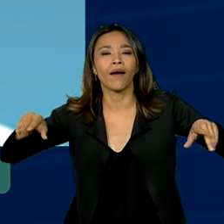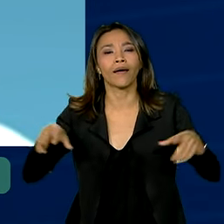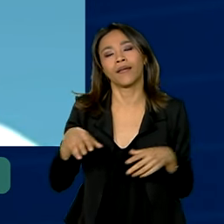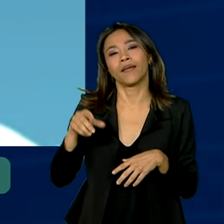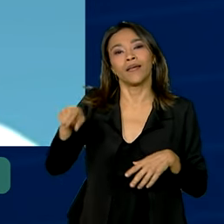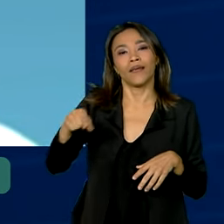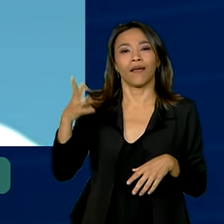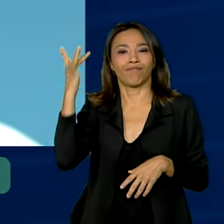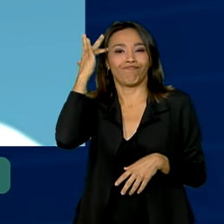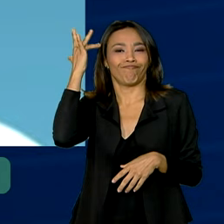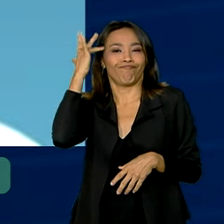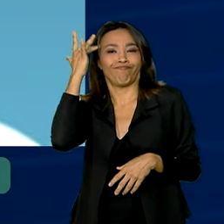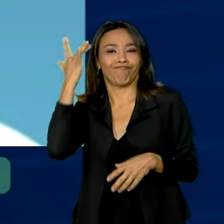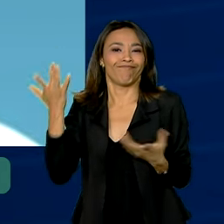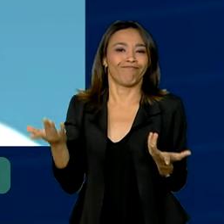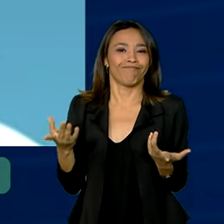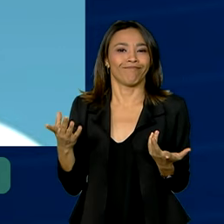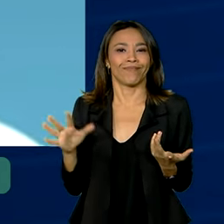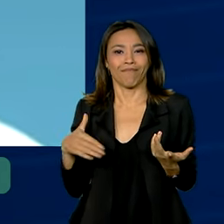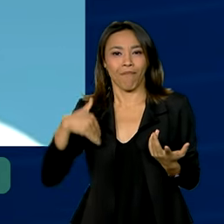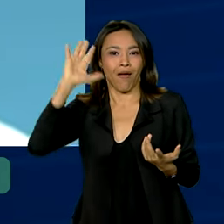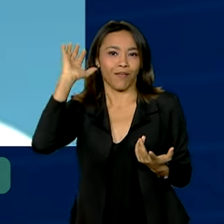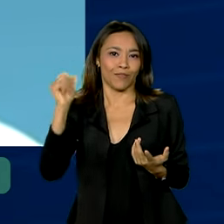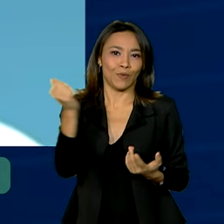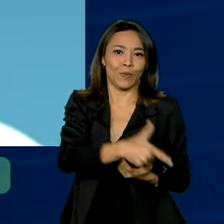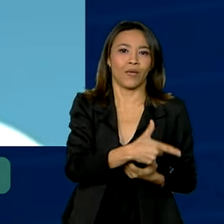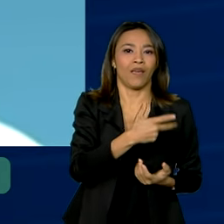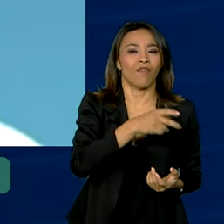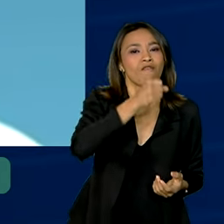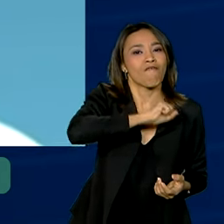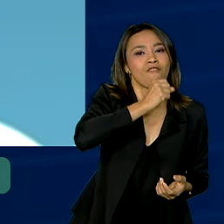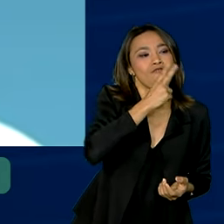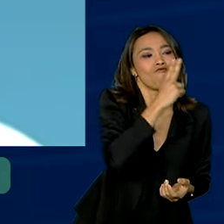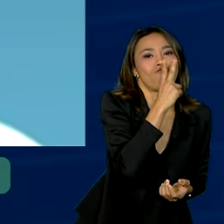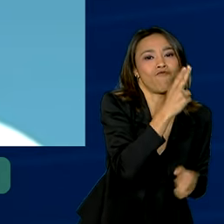cigarros tradicionais. Nesse sentido, as